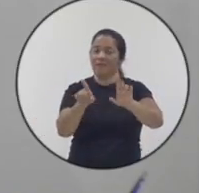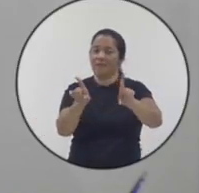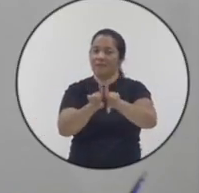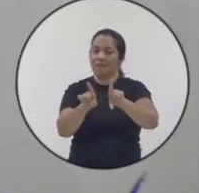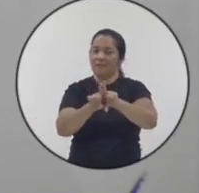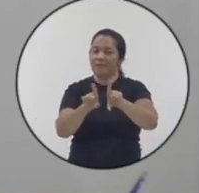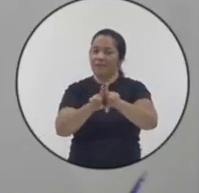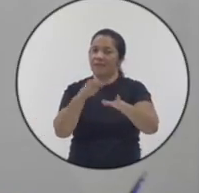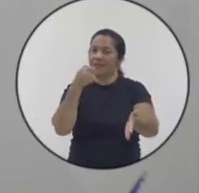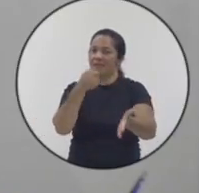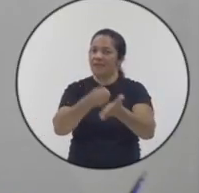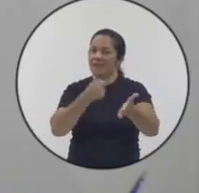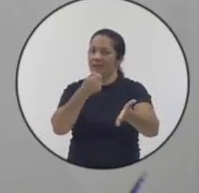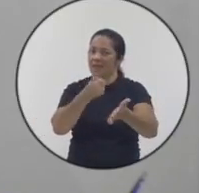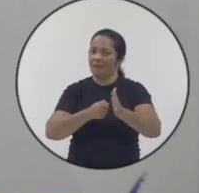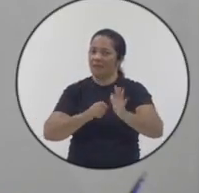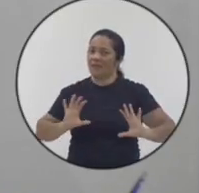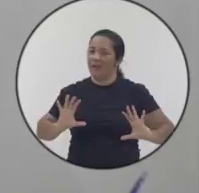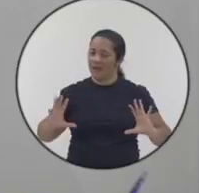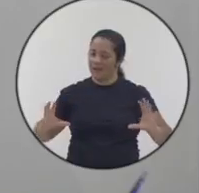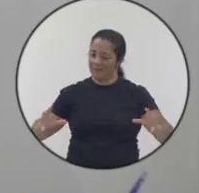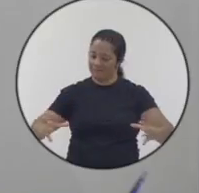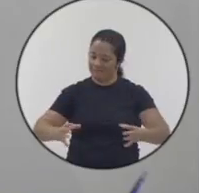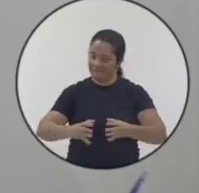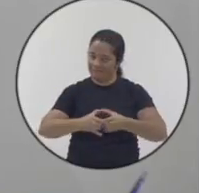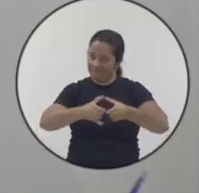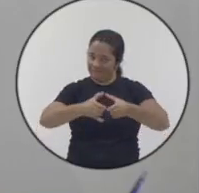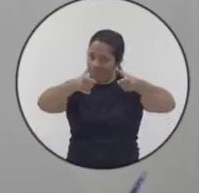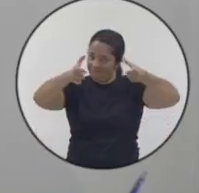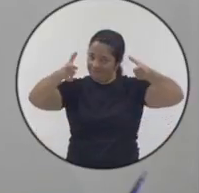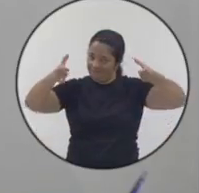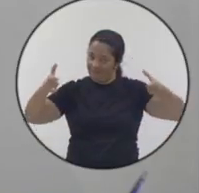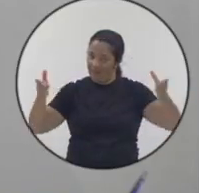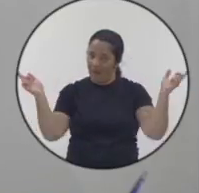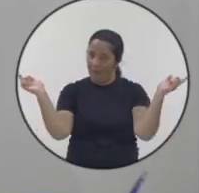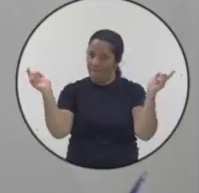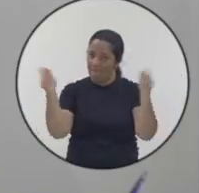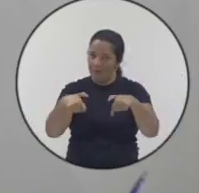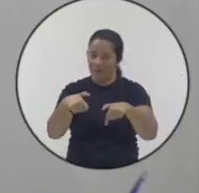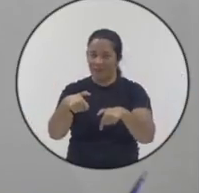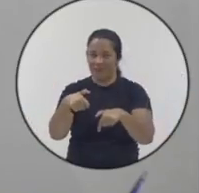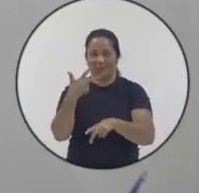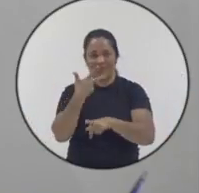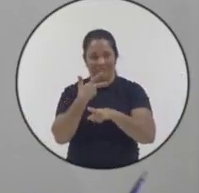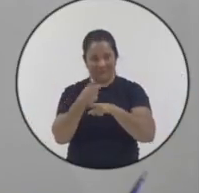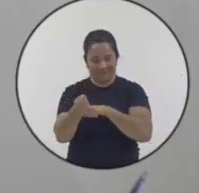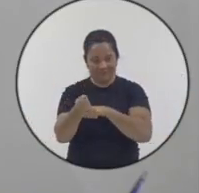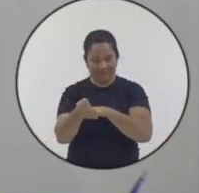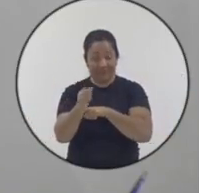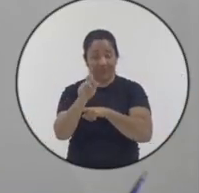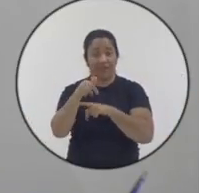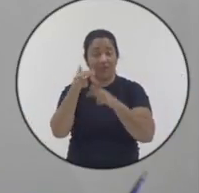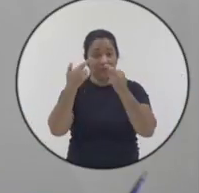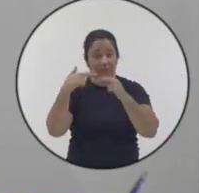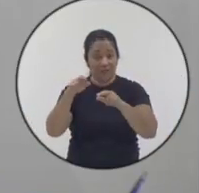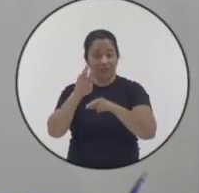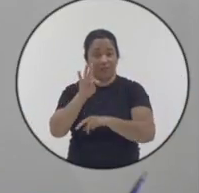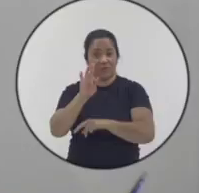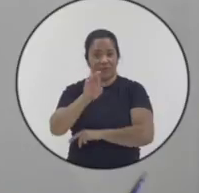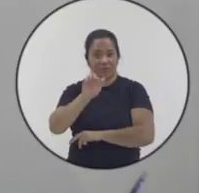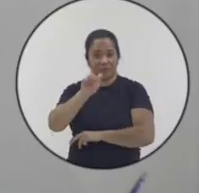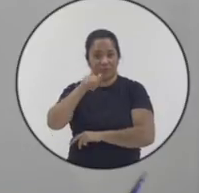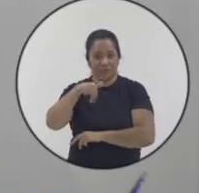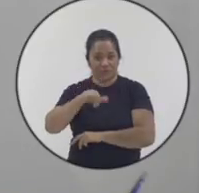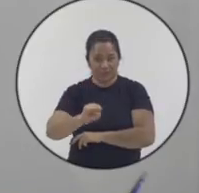porque a luta, quando ela é coletiva, ela é muito mais palatável. E a essa rede de pessoas trans